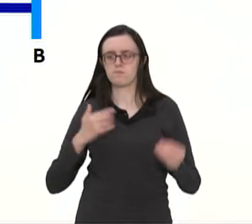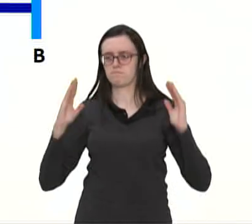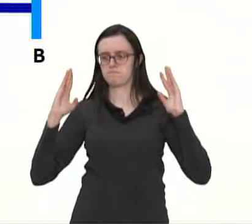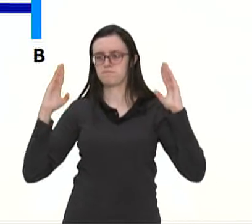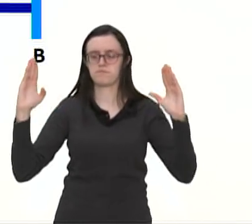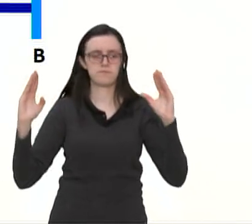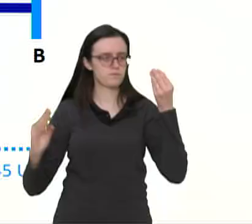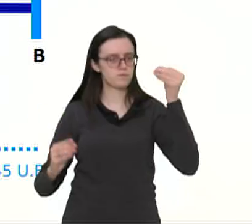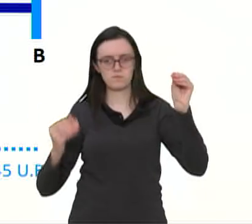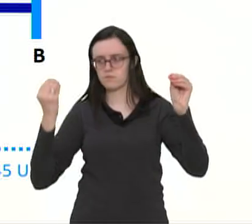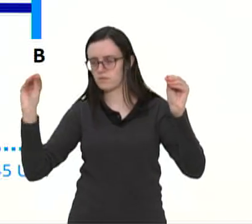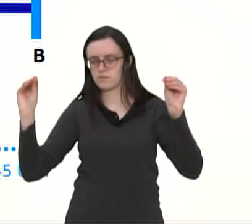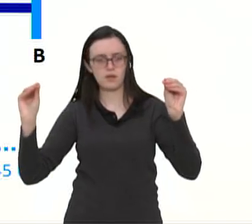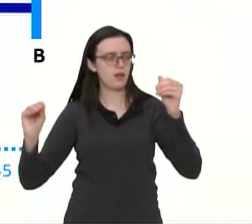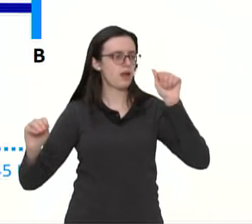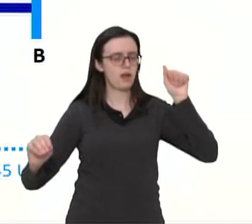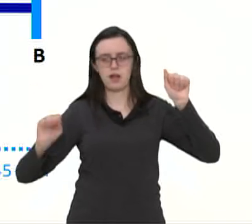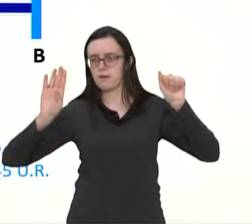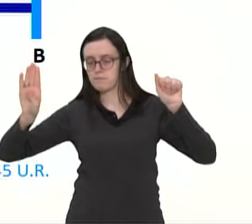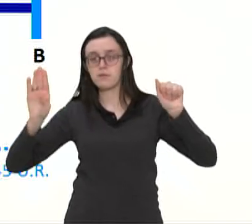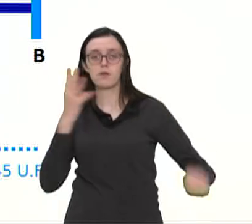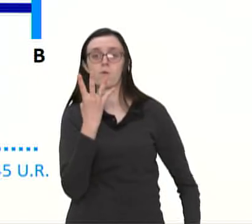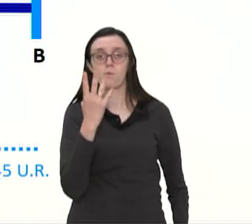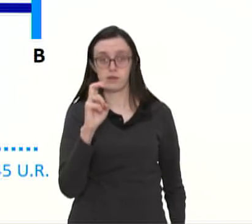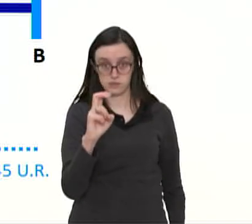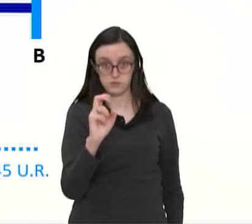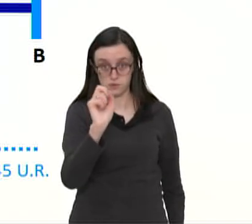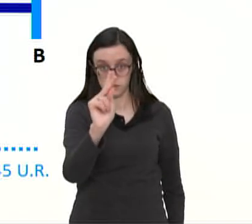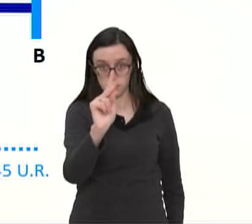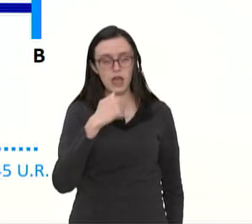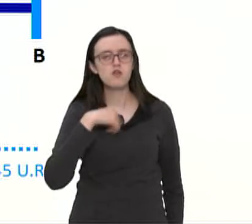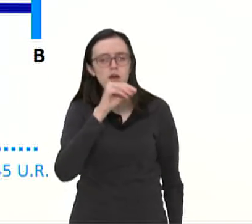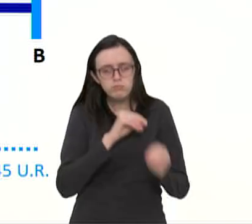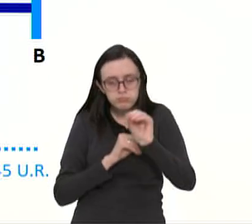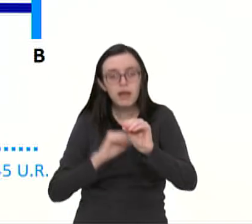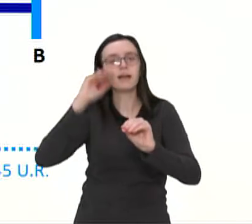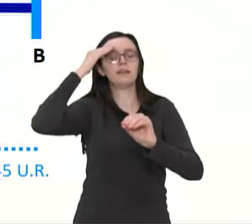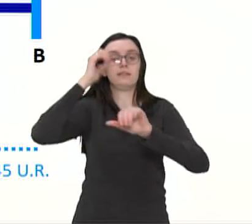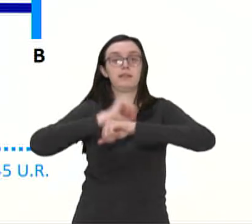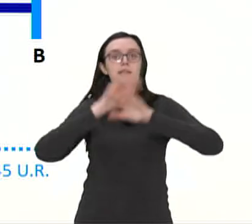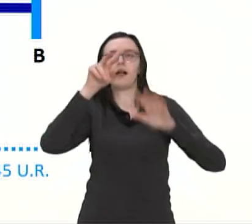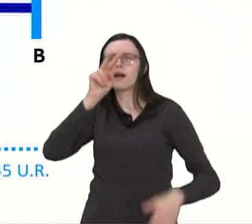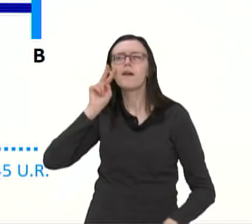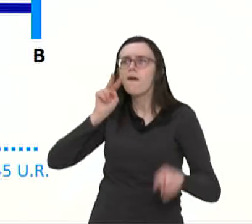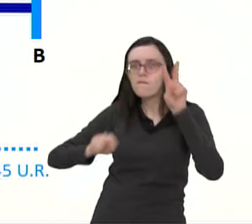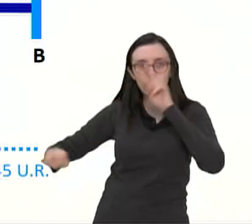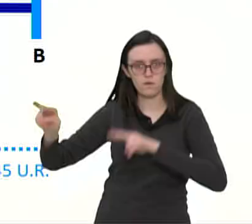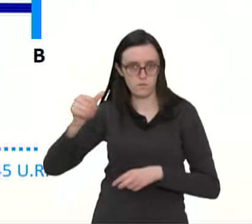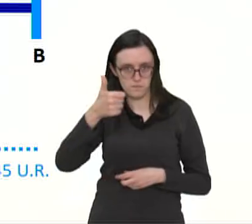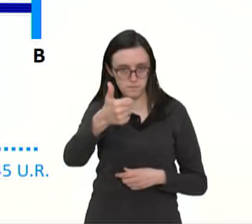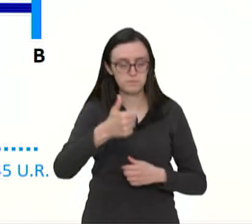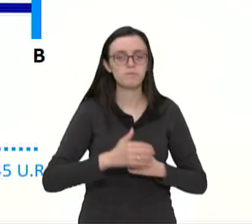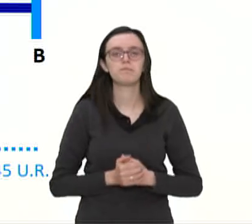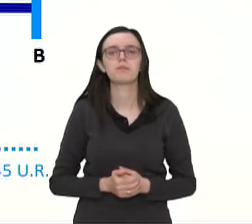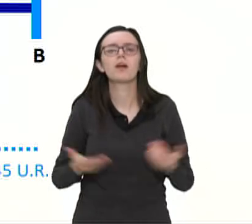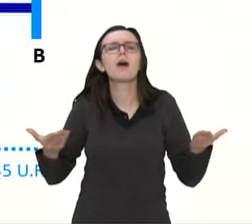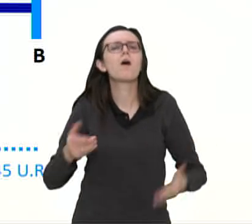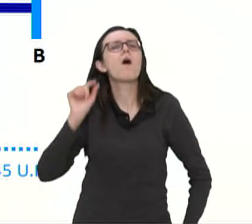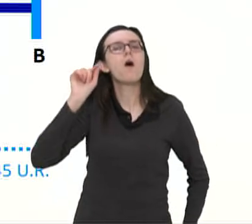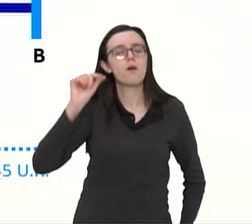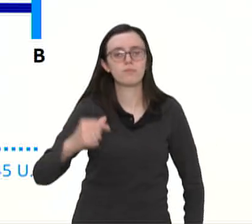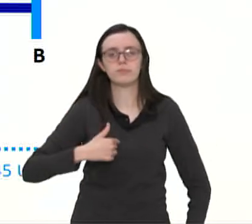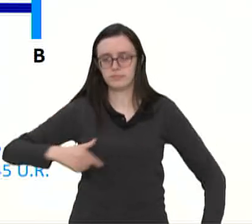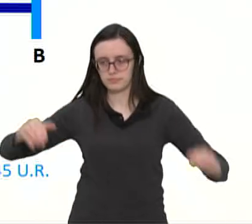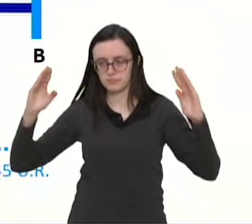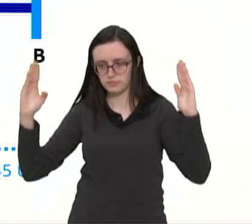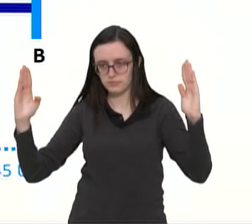extremidades. A e B, a distância 45. Tá? Só indiquei ali para ficar mais fácil para vocês visualizarem. E agora, vou para a